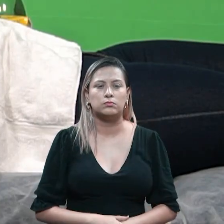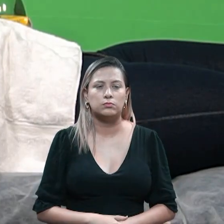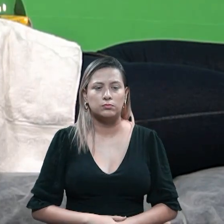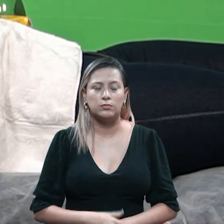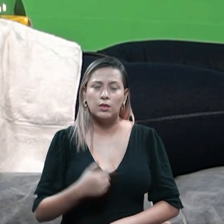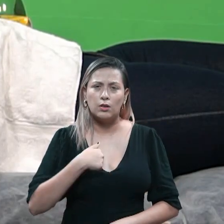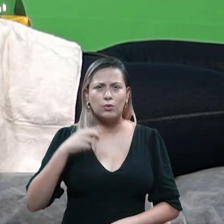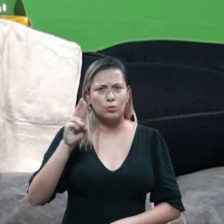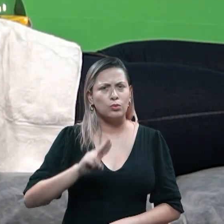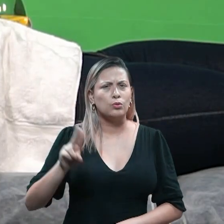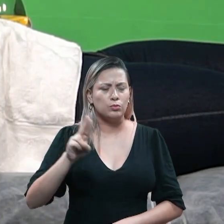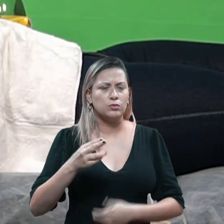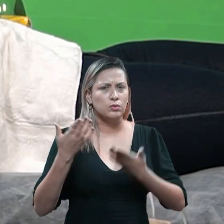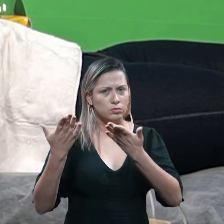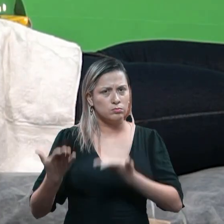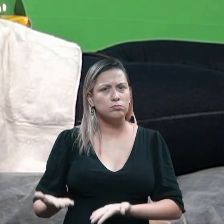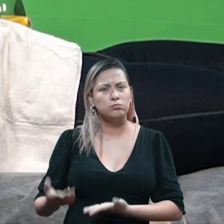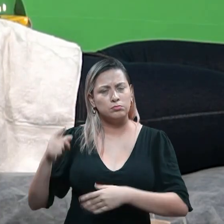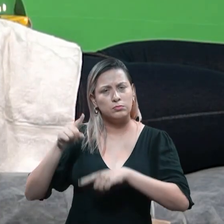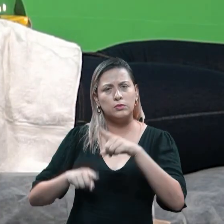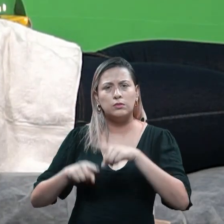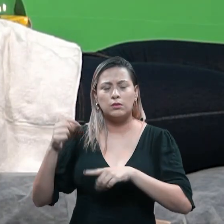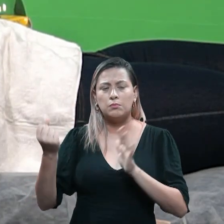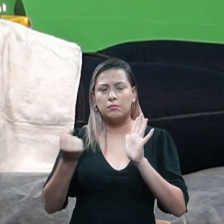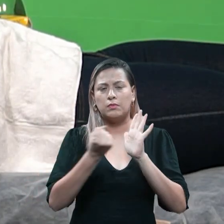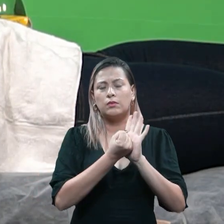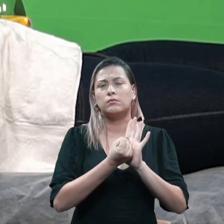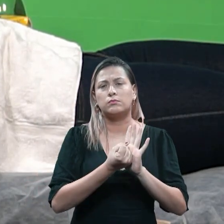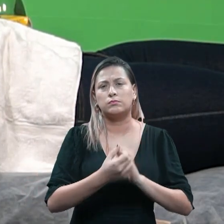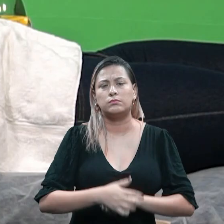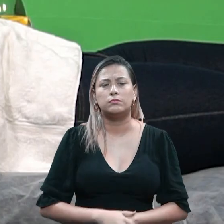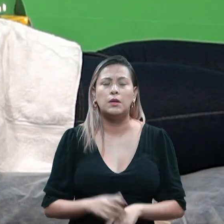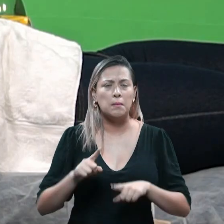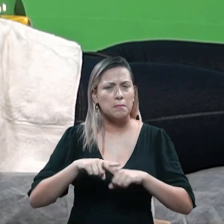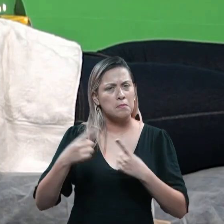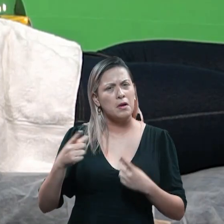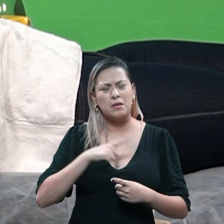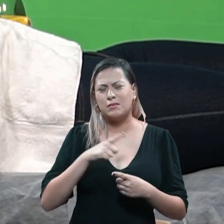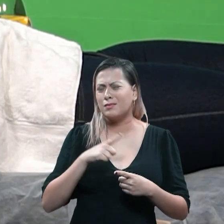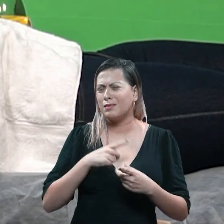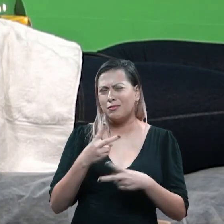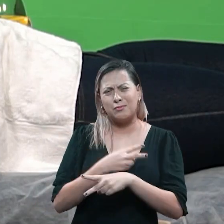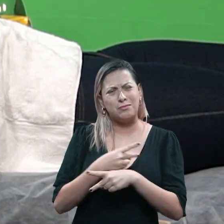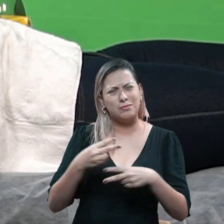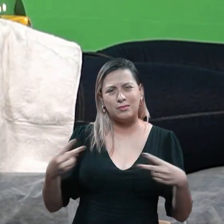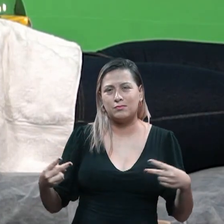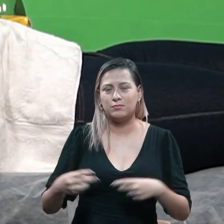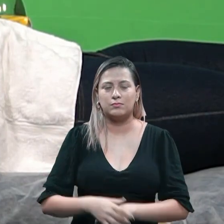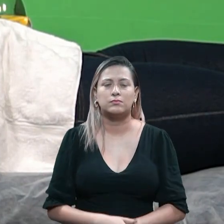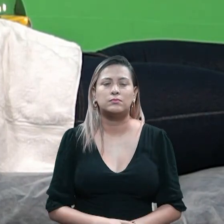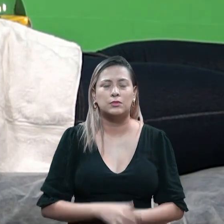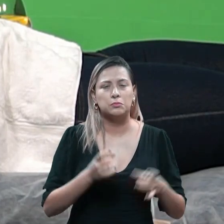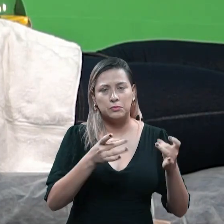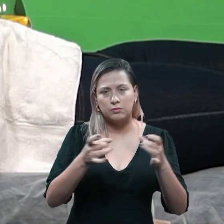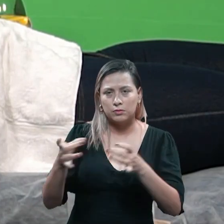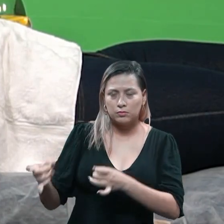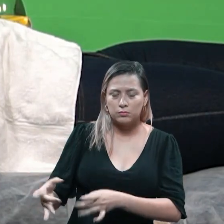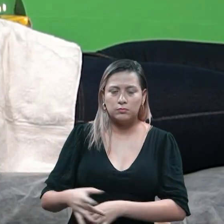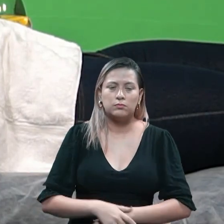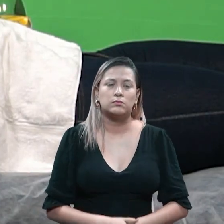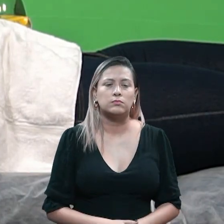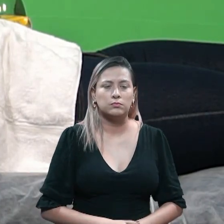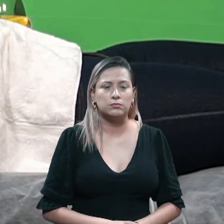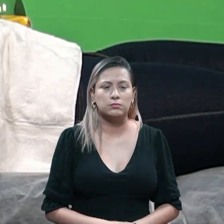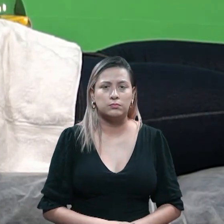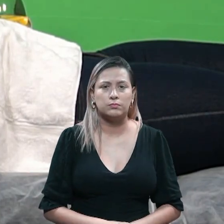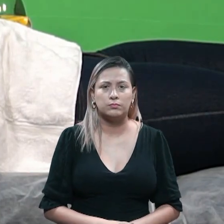mas é uma linha muito boa, é a Samana, mas nós temos diversas linhas no mercado também, certo?